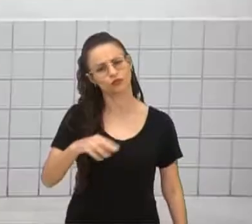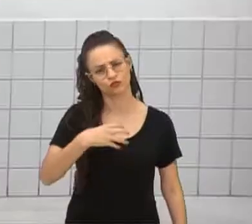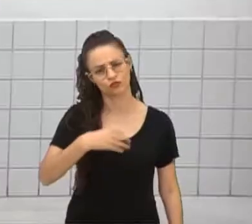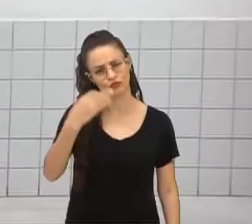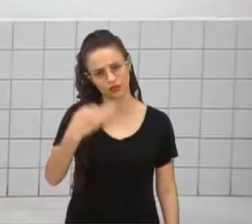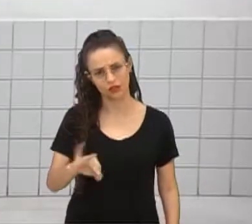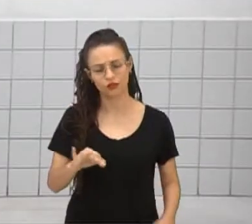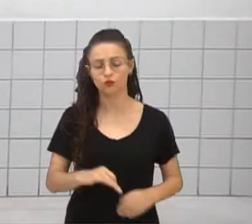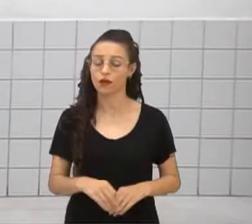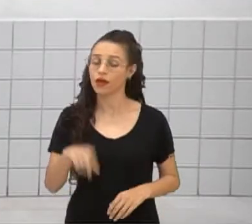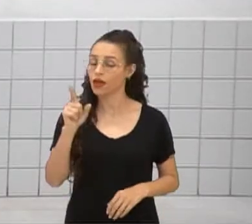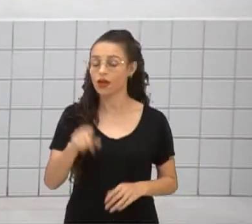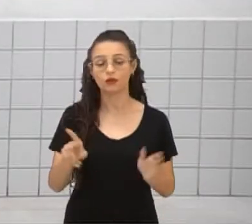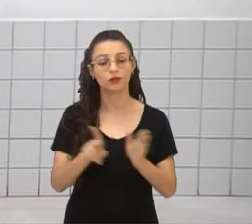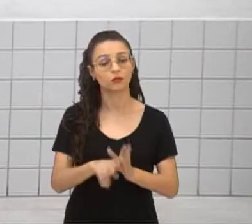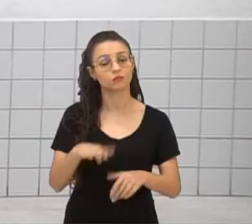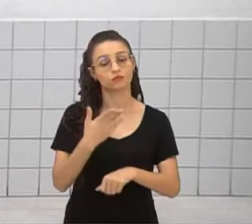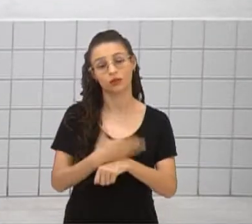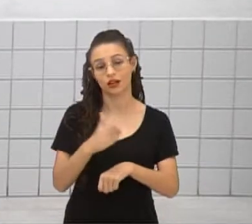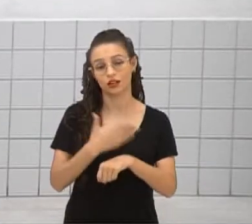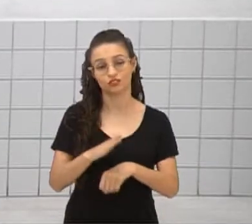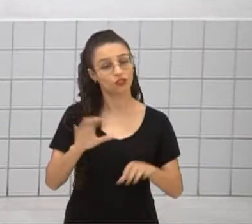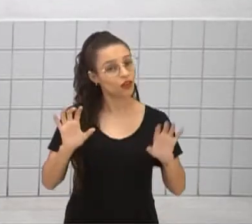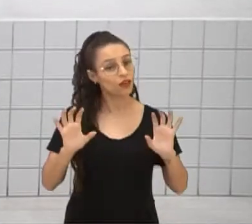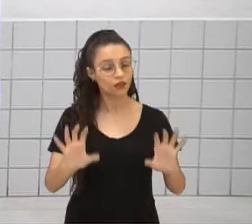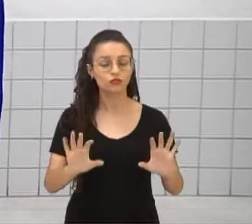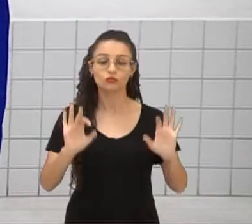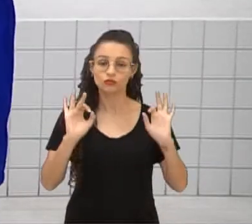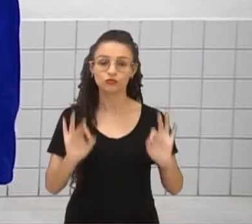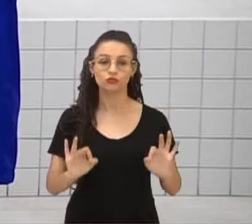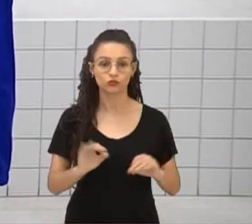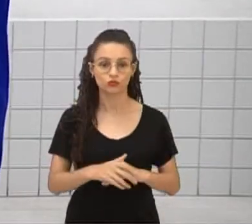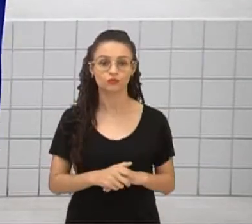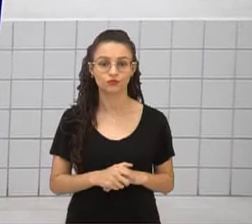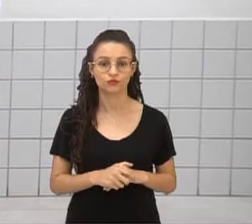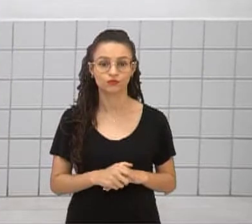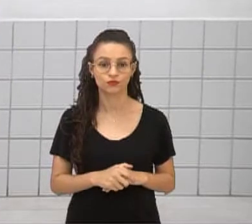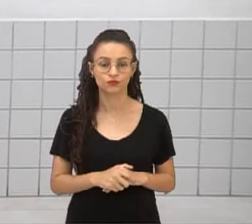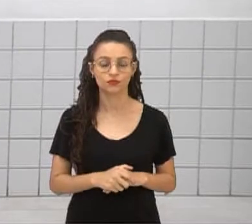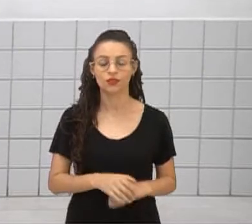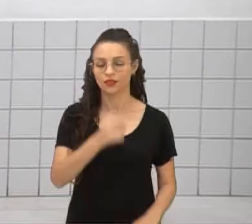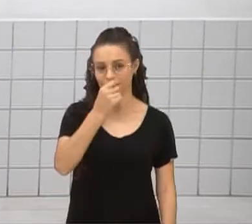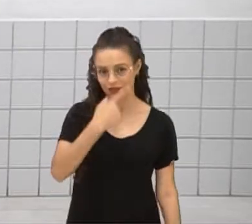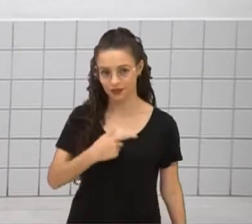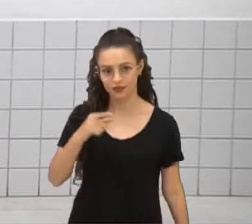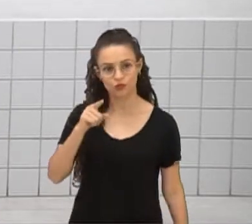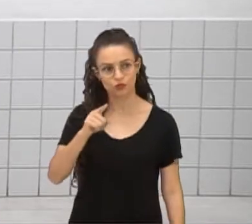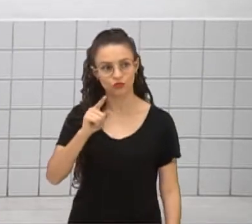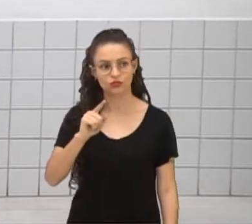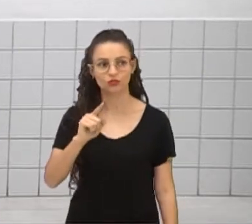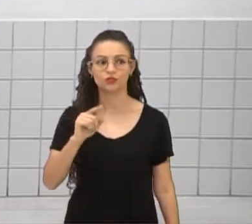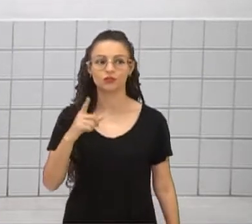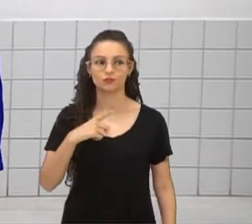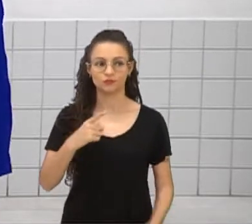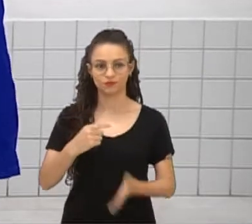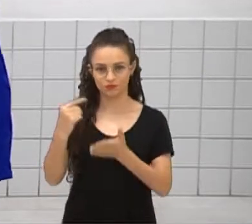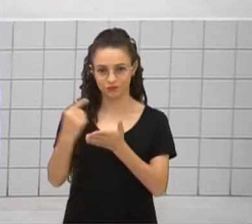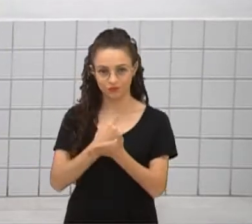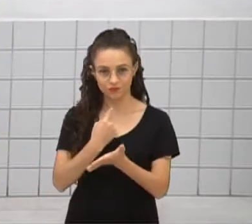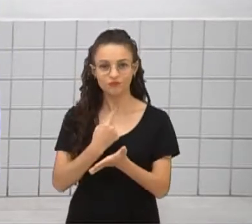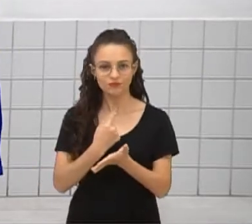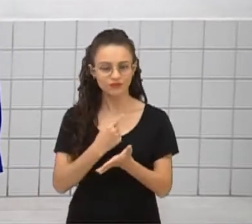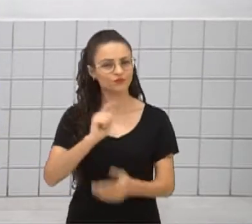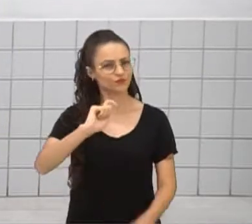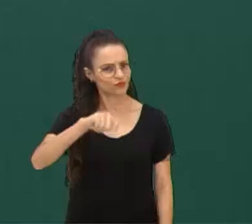vamos assim que subir prática né Engraçado que isso que a gente tá falando vem uma pergunta que